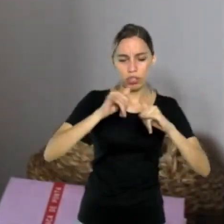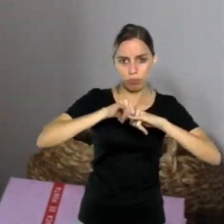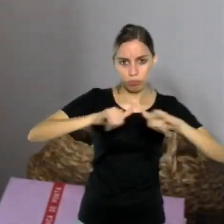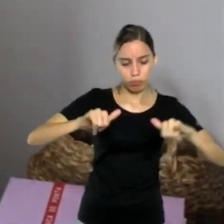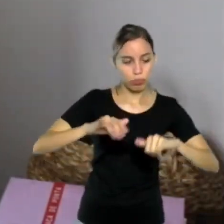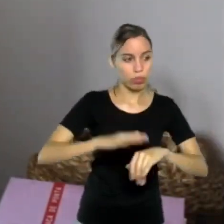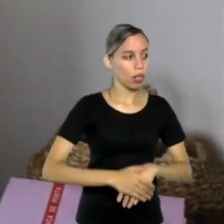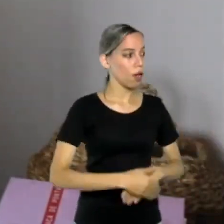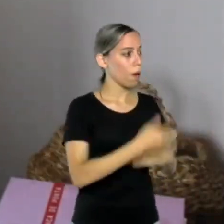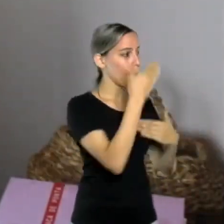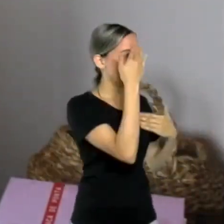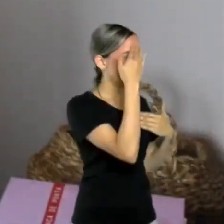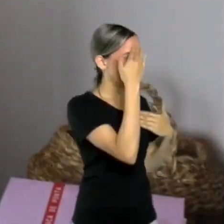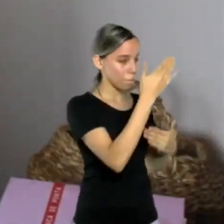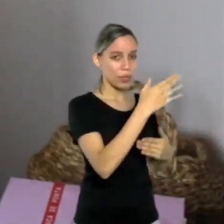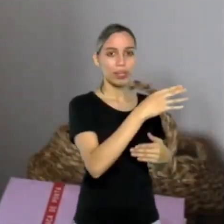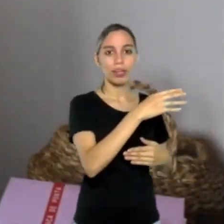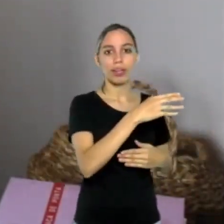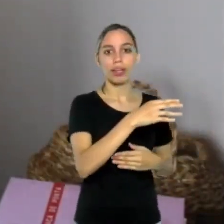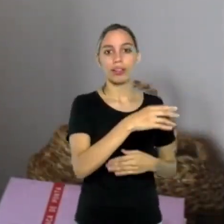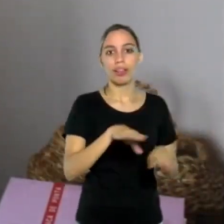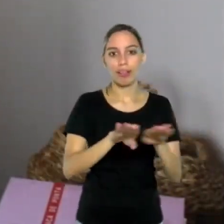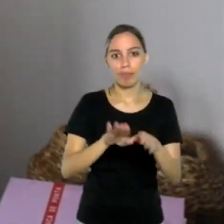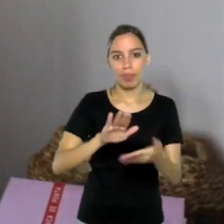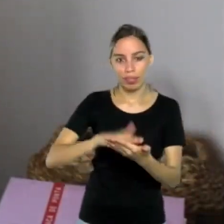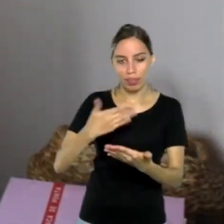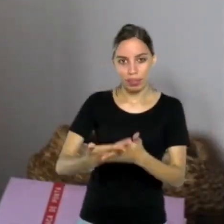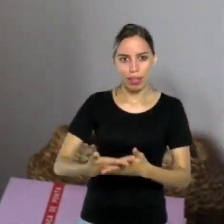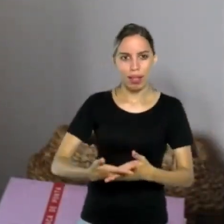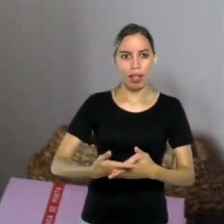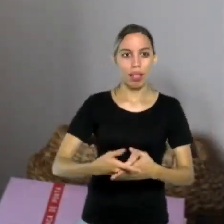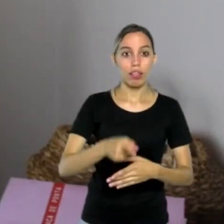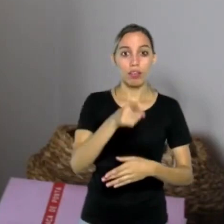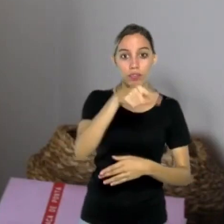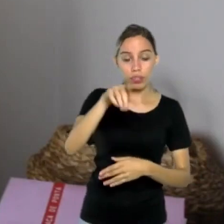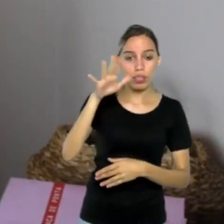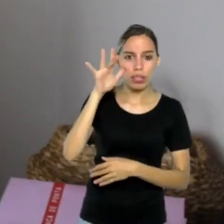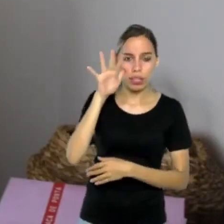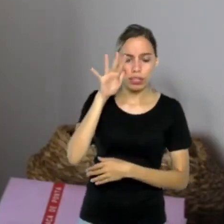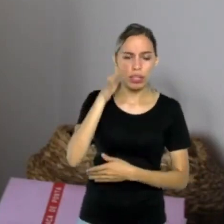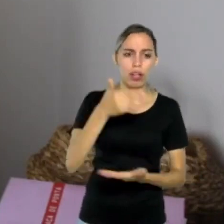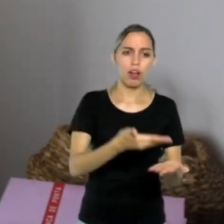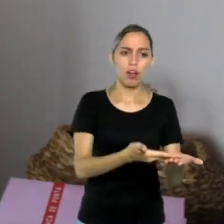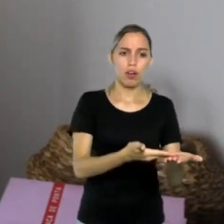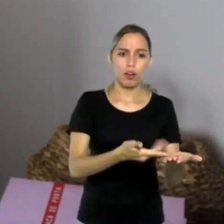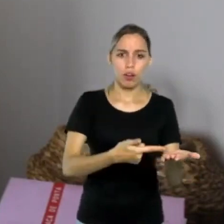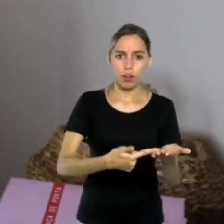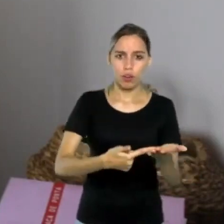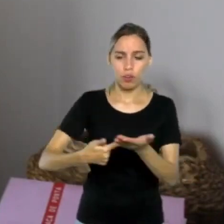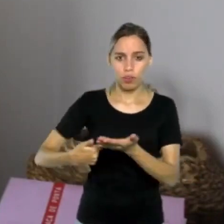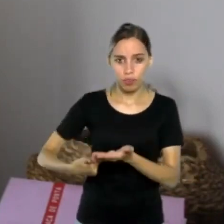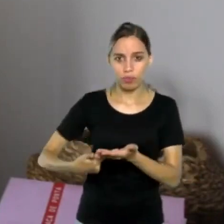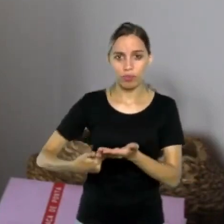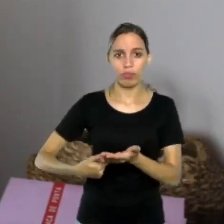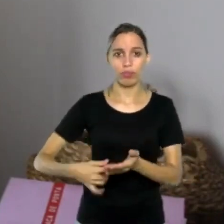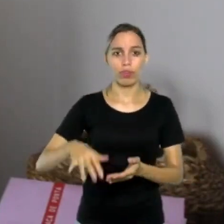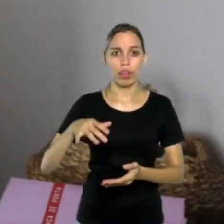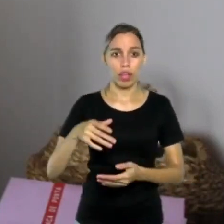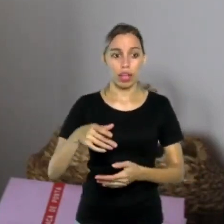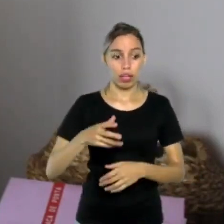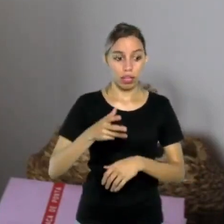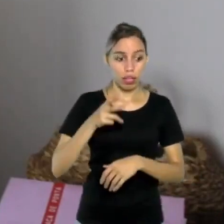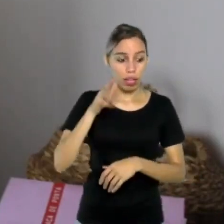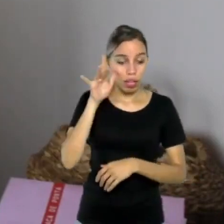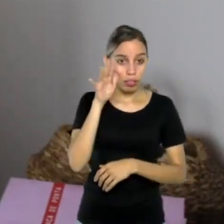nos assistindo. Te convido para se inscrever no canal do YouTube do Sempre um Papo, ativar o sininho e ser notificado sempre que um